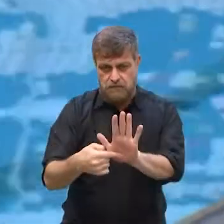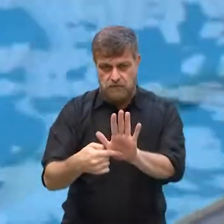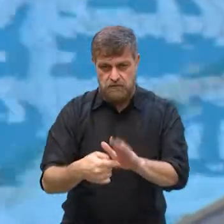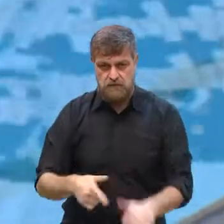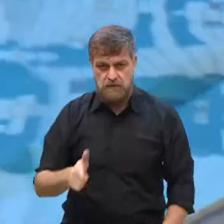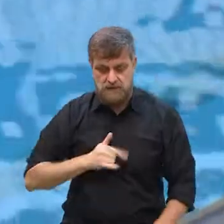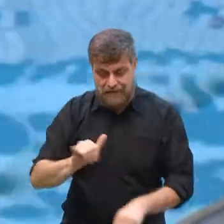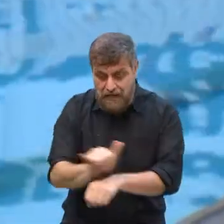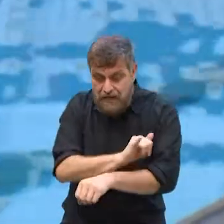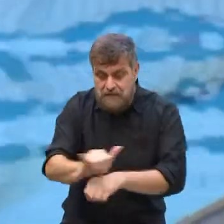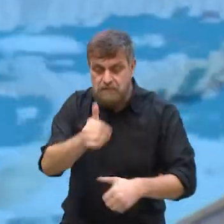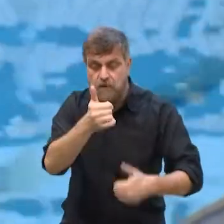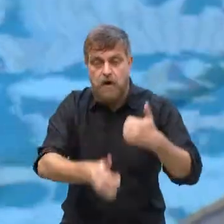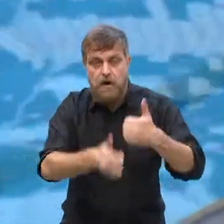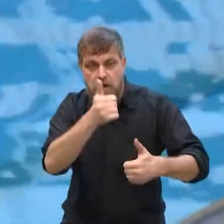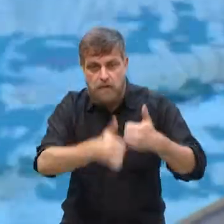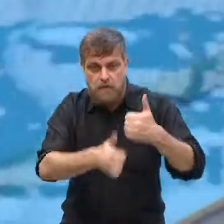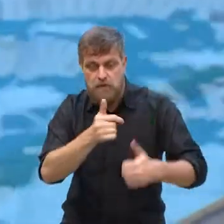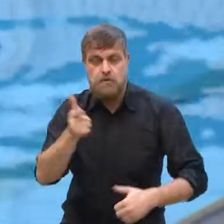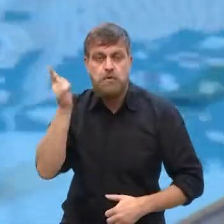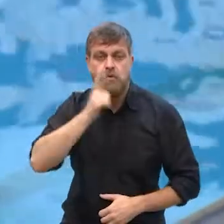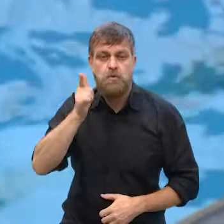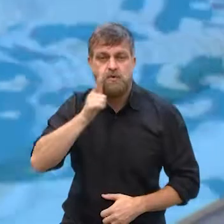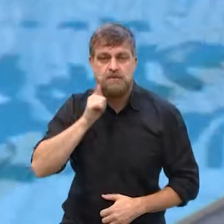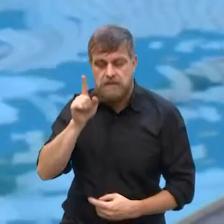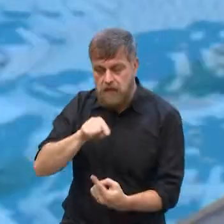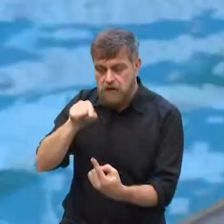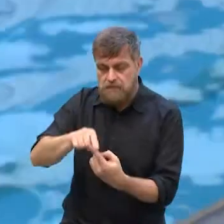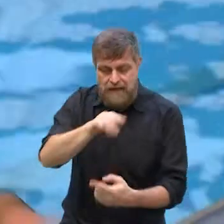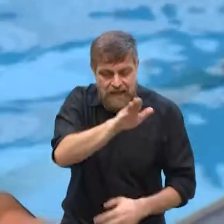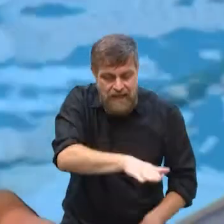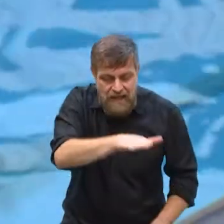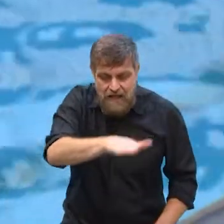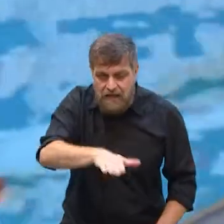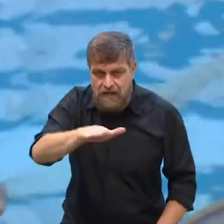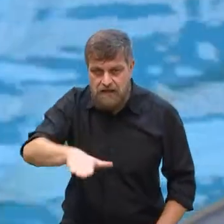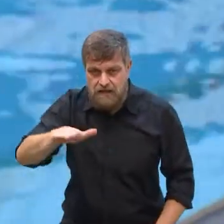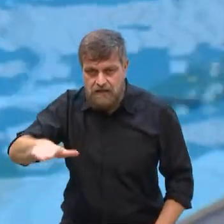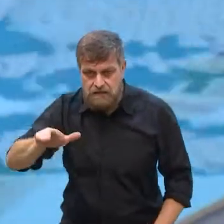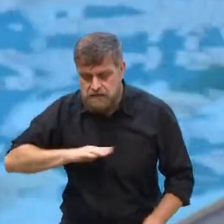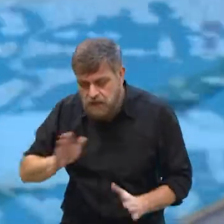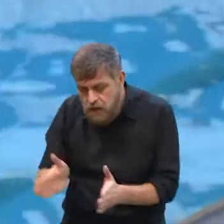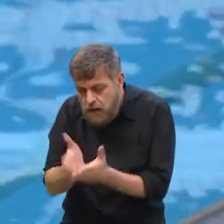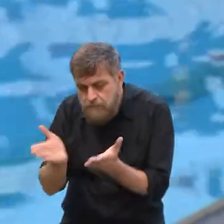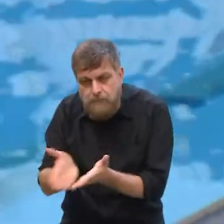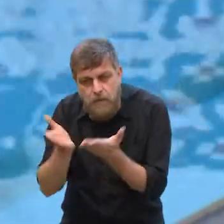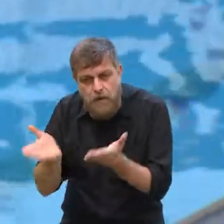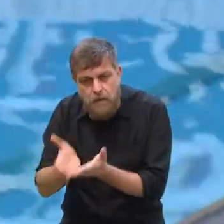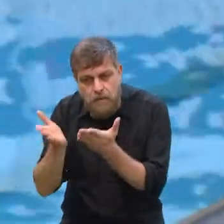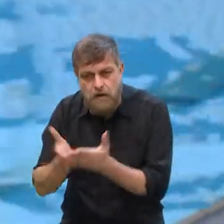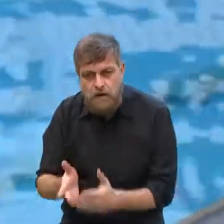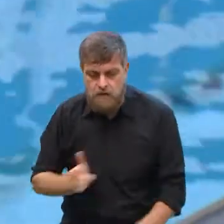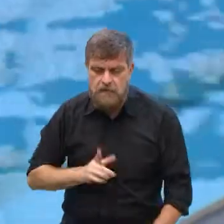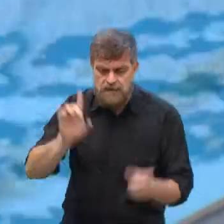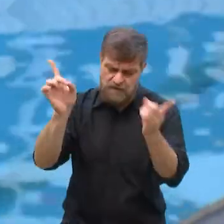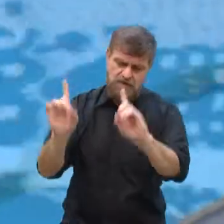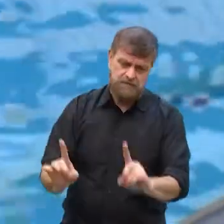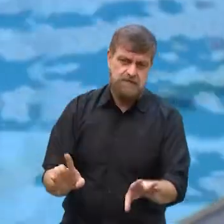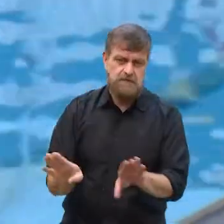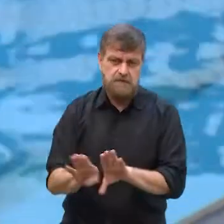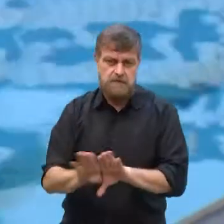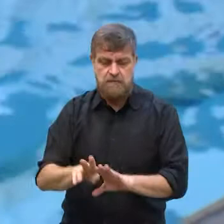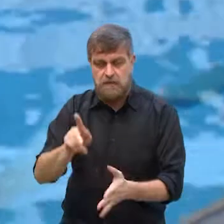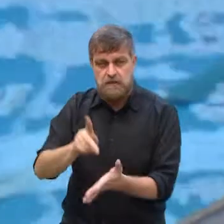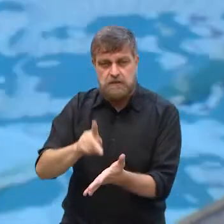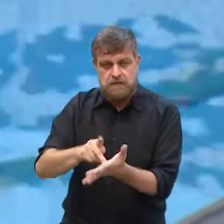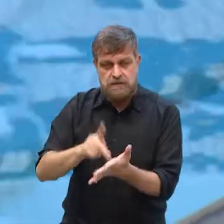da ferramenta esporte, realmente atingir muitas crianças carentes, e não só deficientes, né? Na